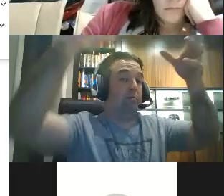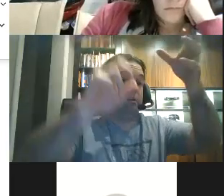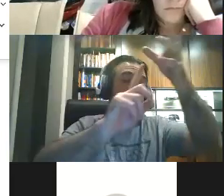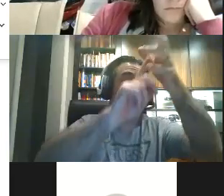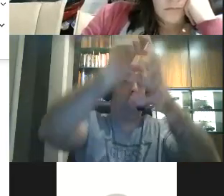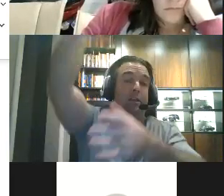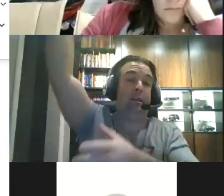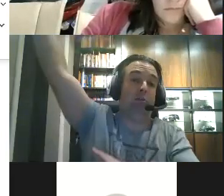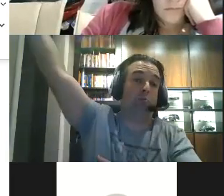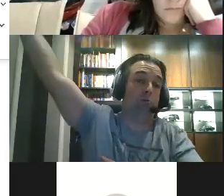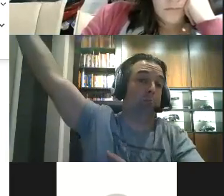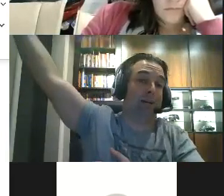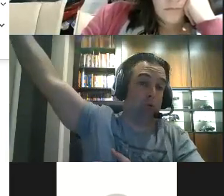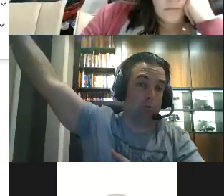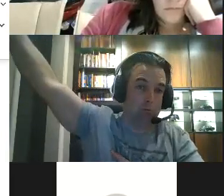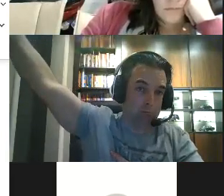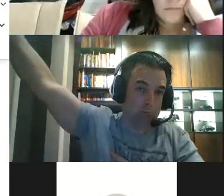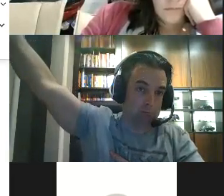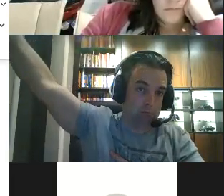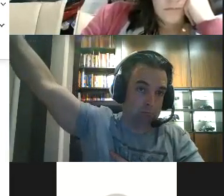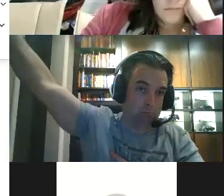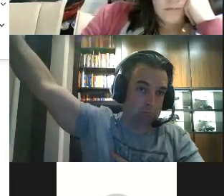campo gravitacional e está indo para o espaço.